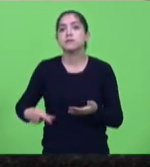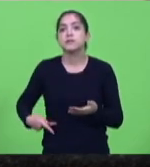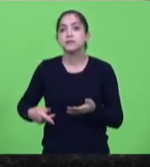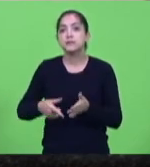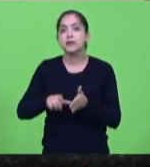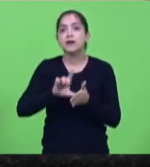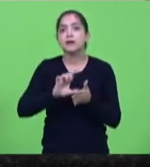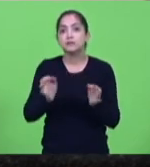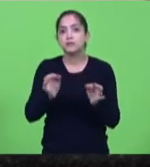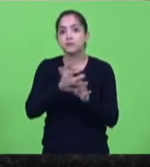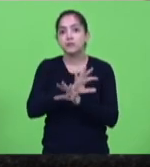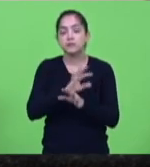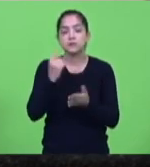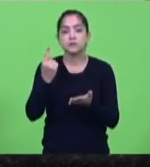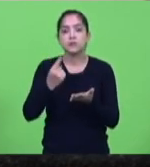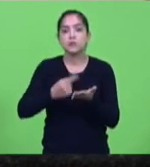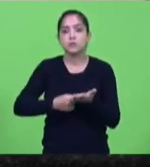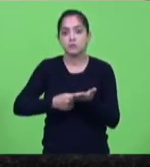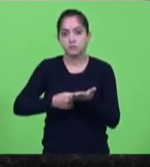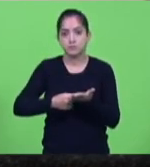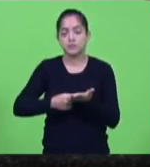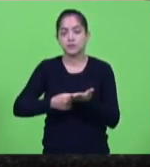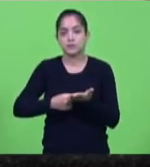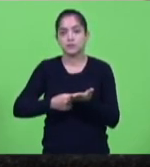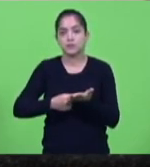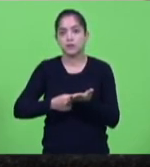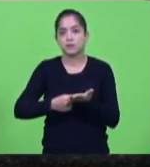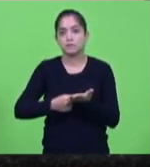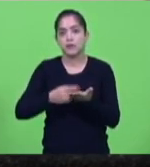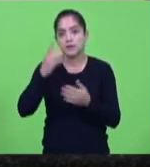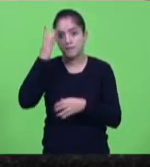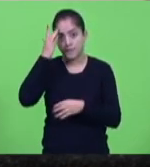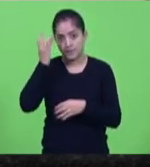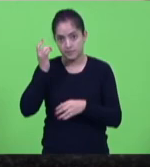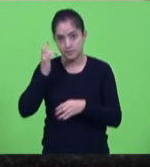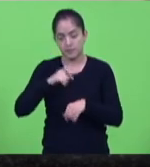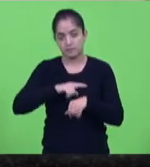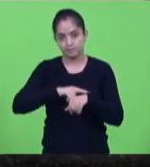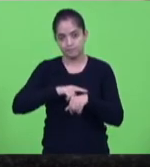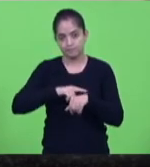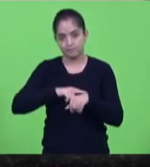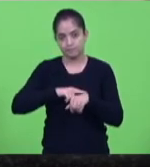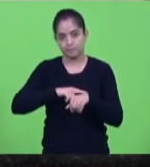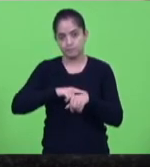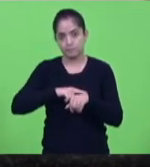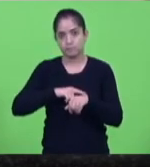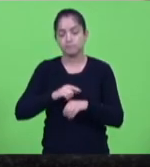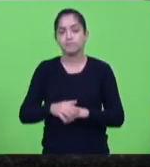encerrar a sessão, convoca outra ordinária para amanhã de manhã,